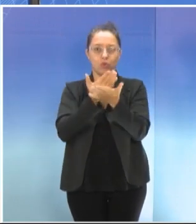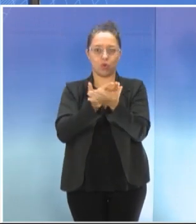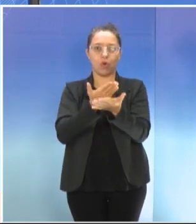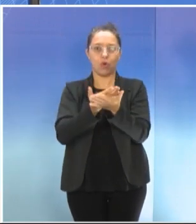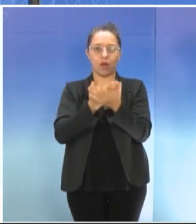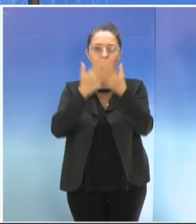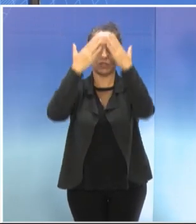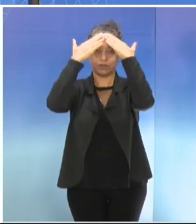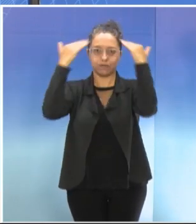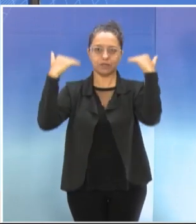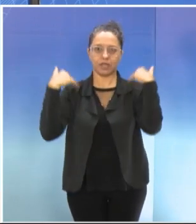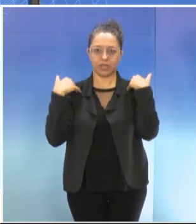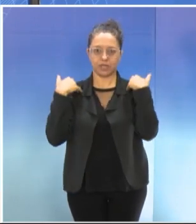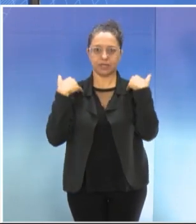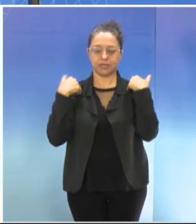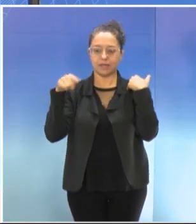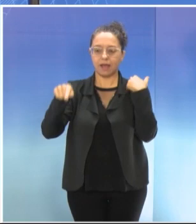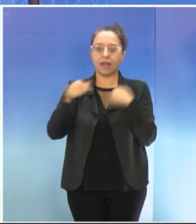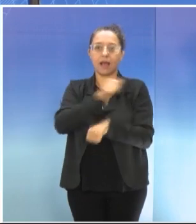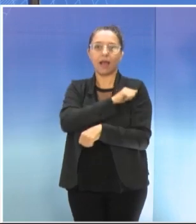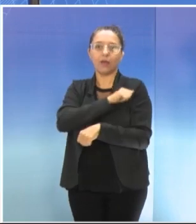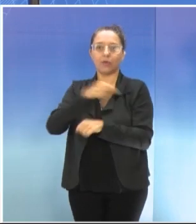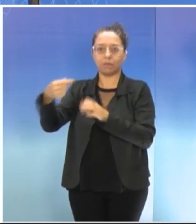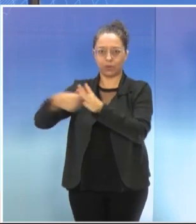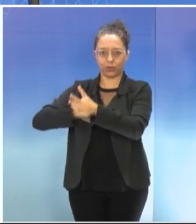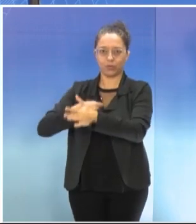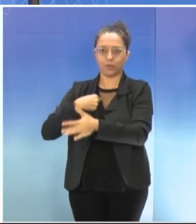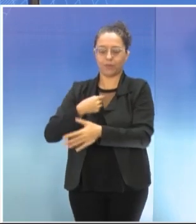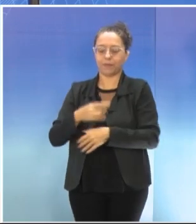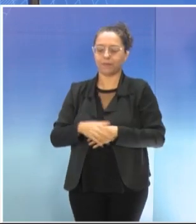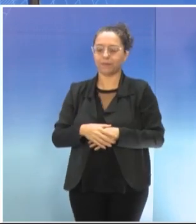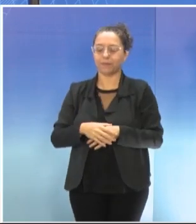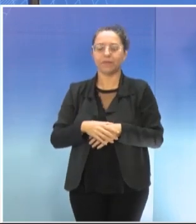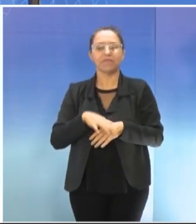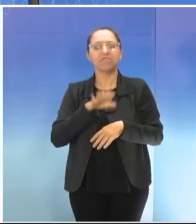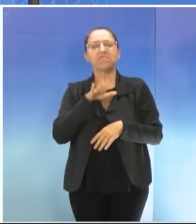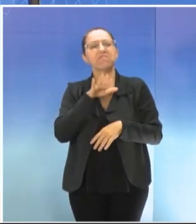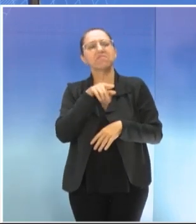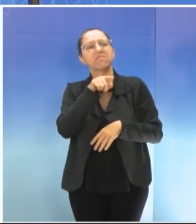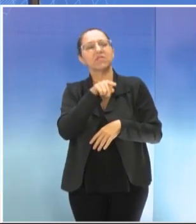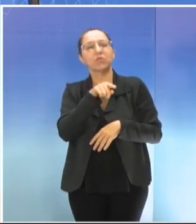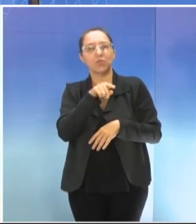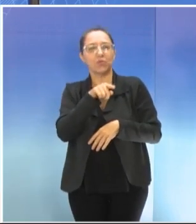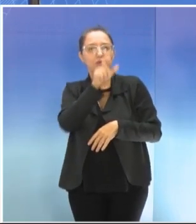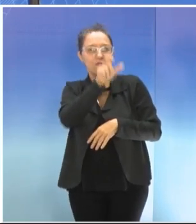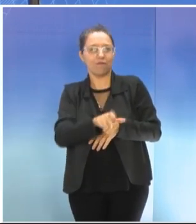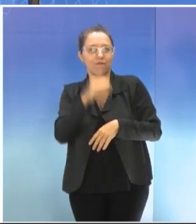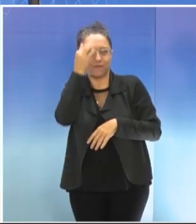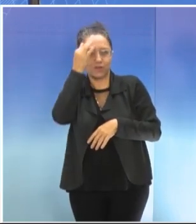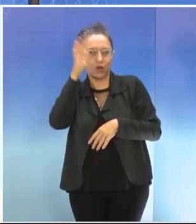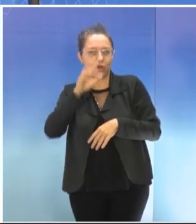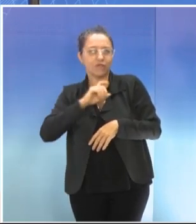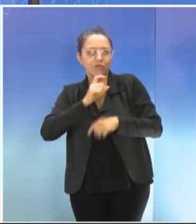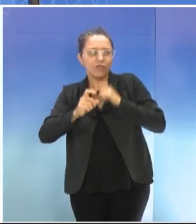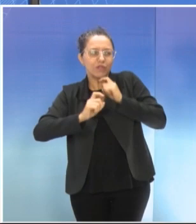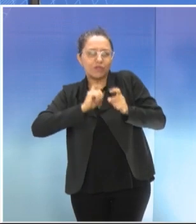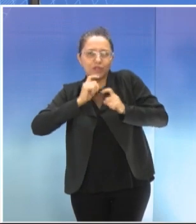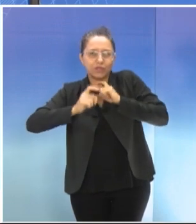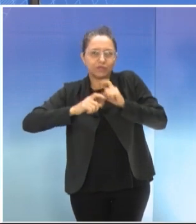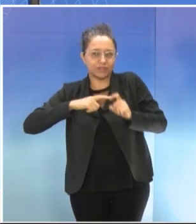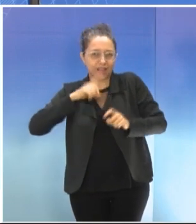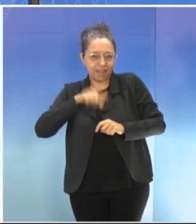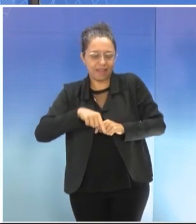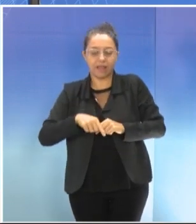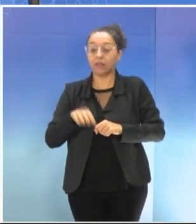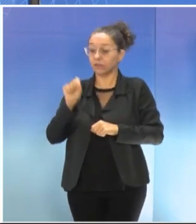dei aula num colégio de freiras e um aluno perguntou para mim: professor, mas ser filósofo não é